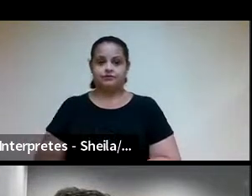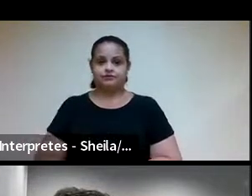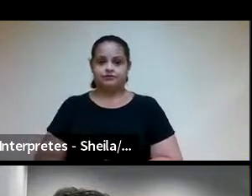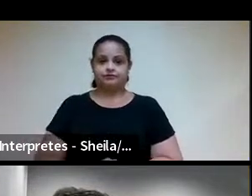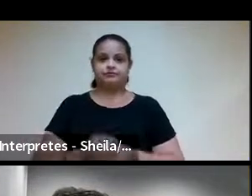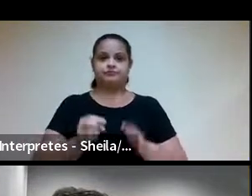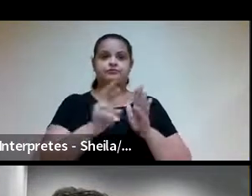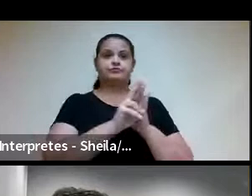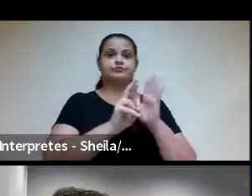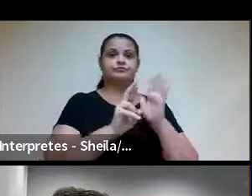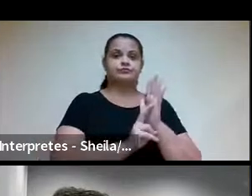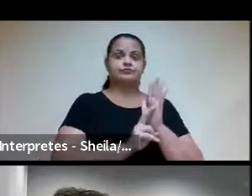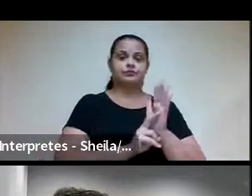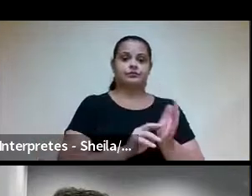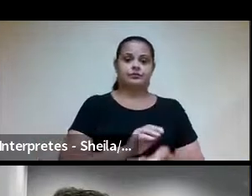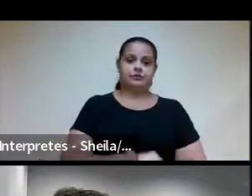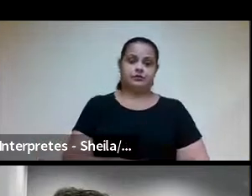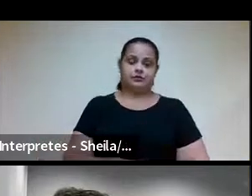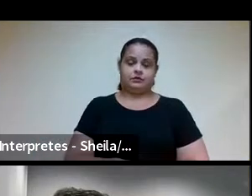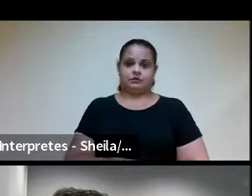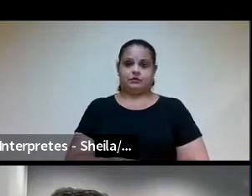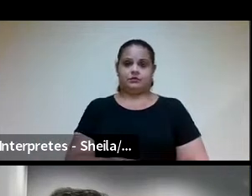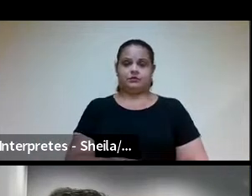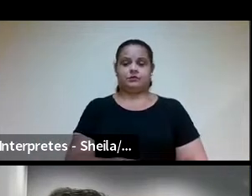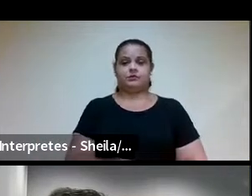Só um minuto, vou só abrir aqui.